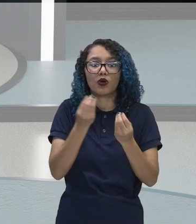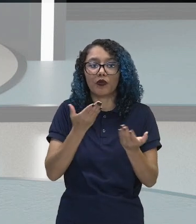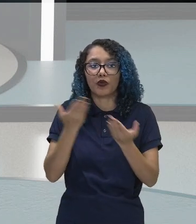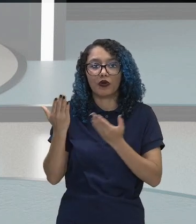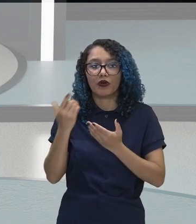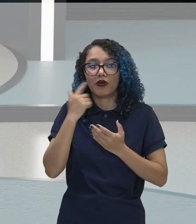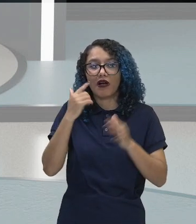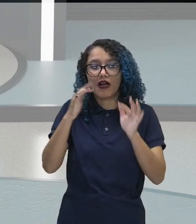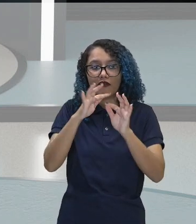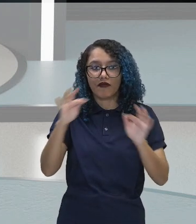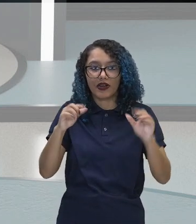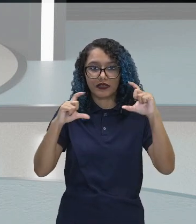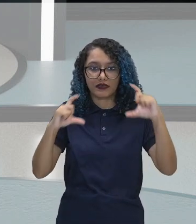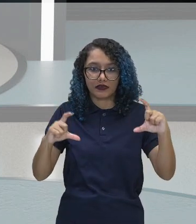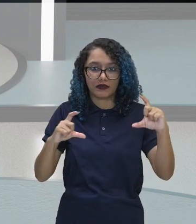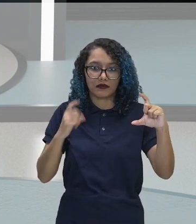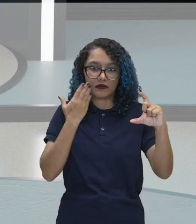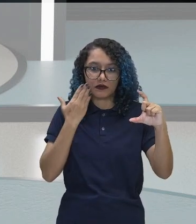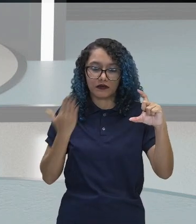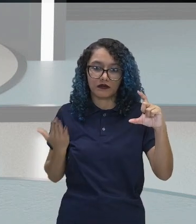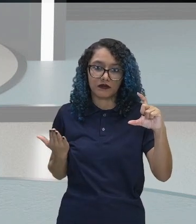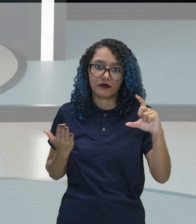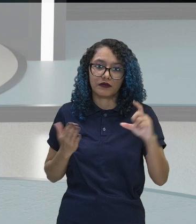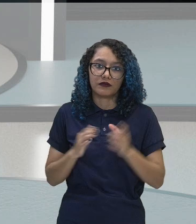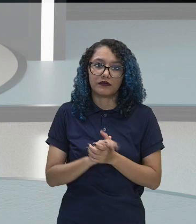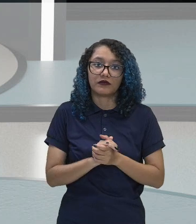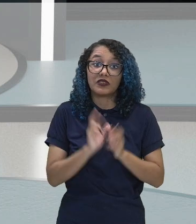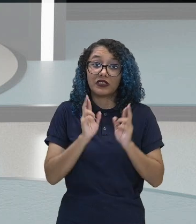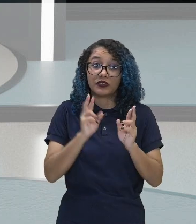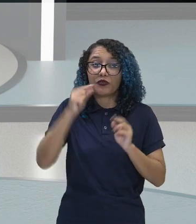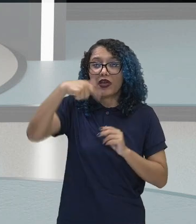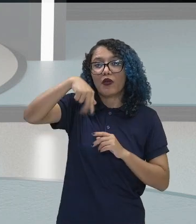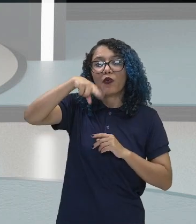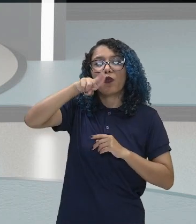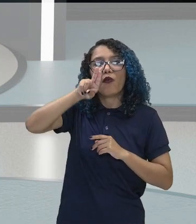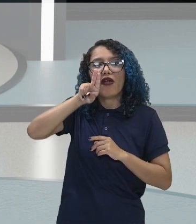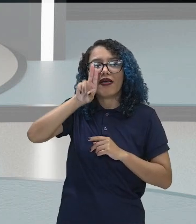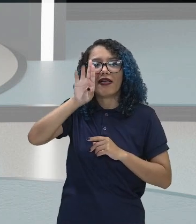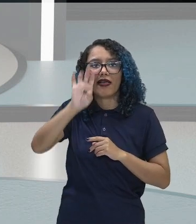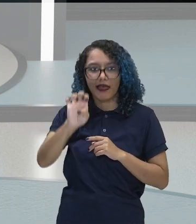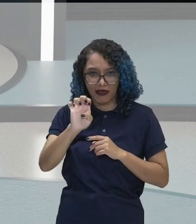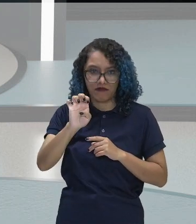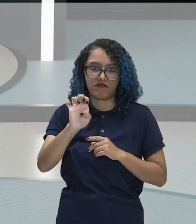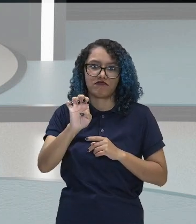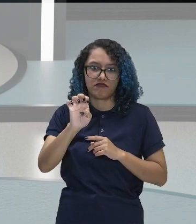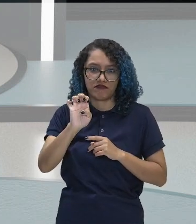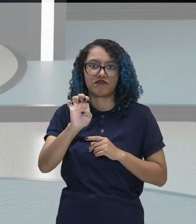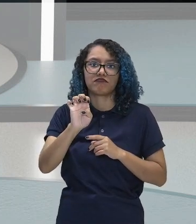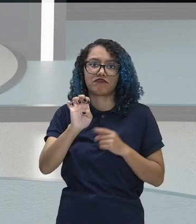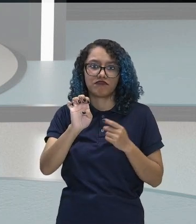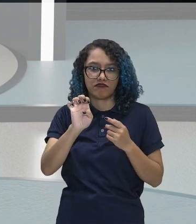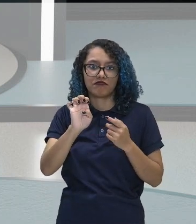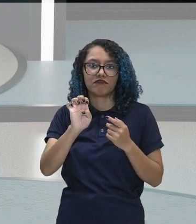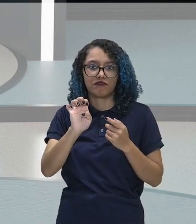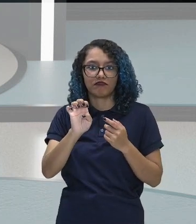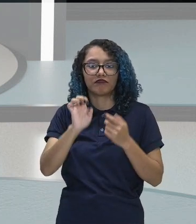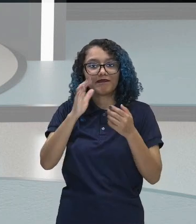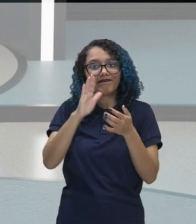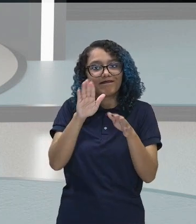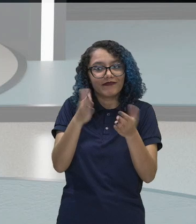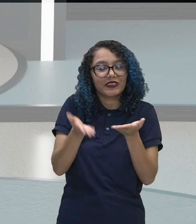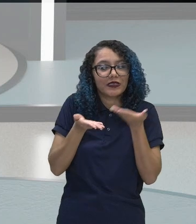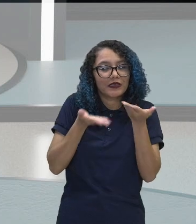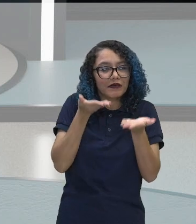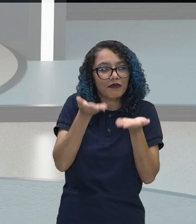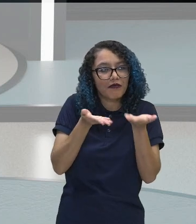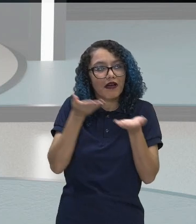espero que tenha sido simpática com os convidados. Então, foi feita uma omissão aí, uma